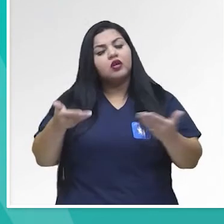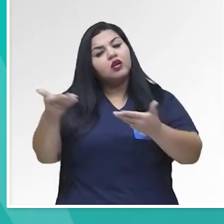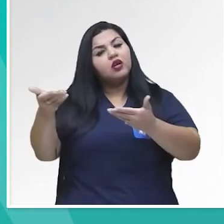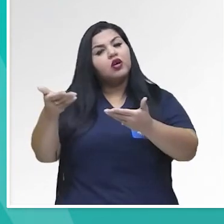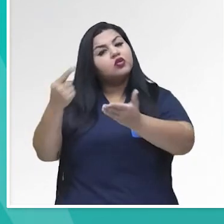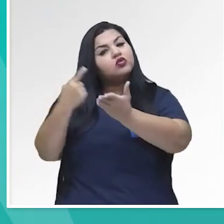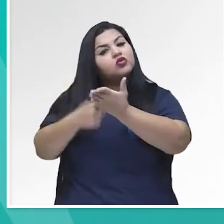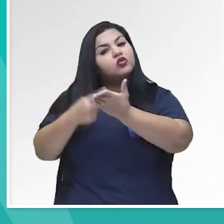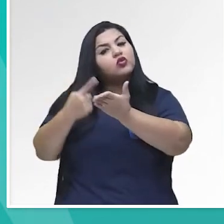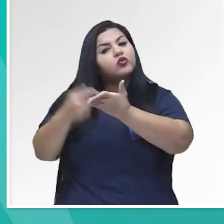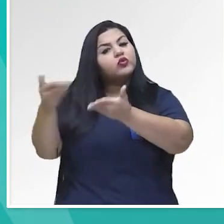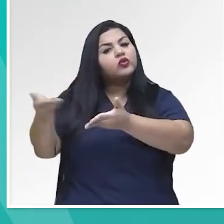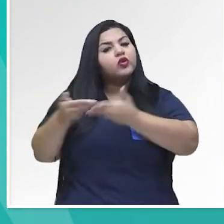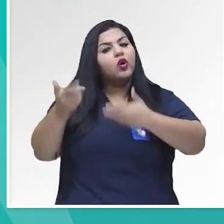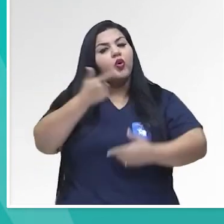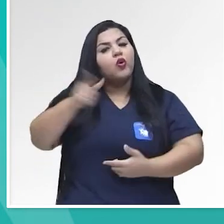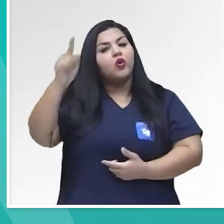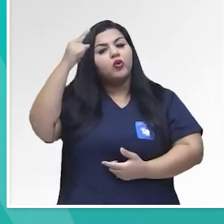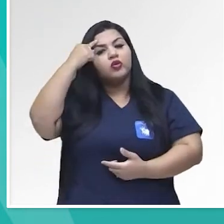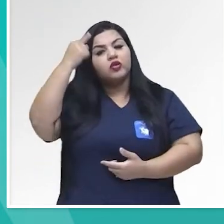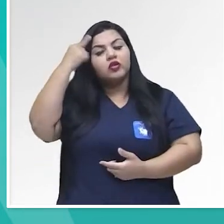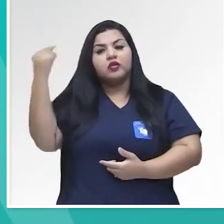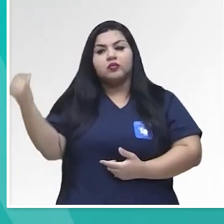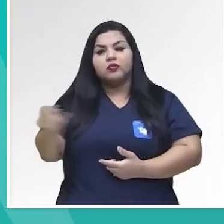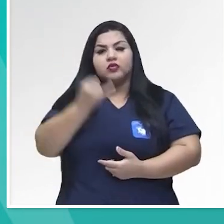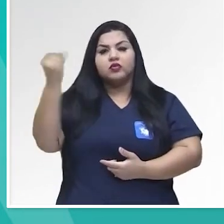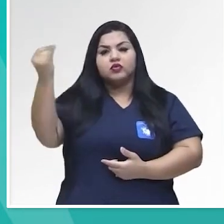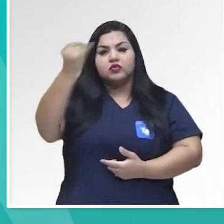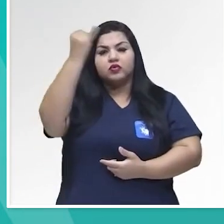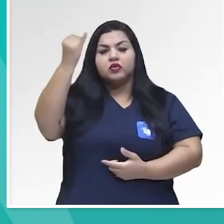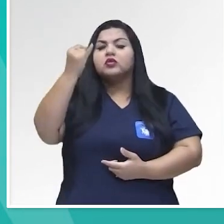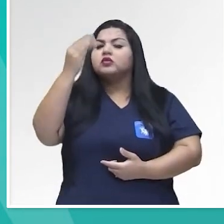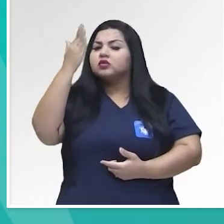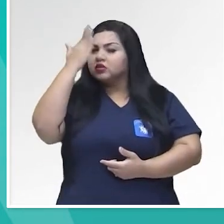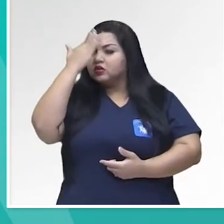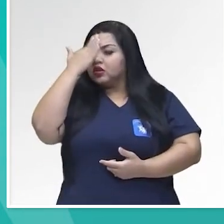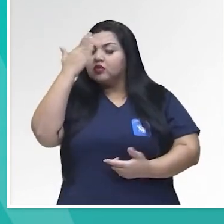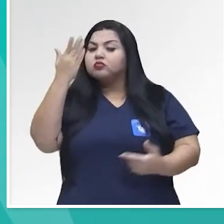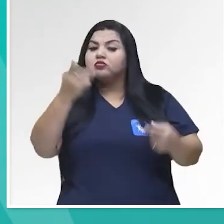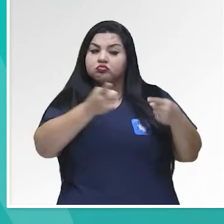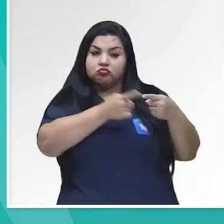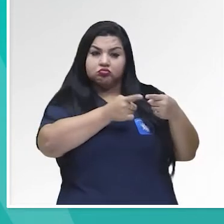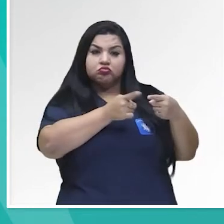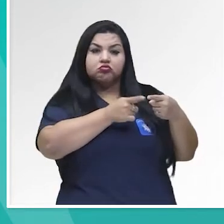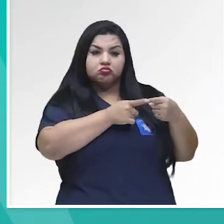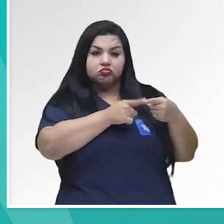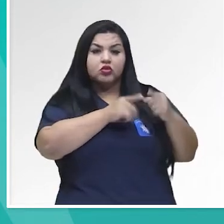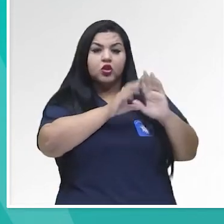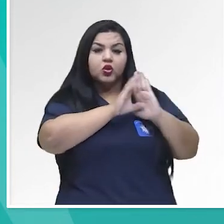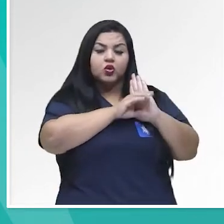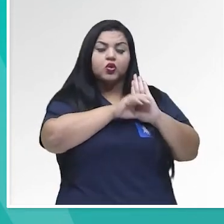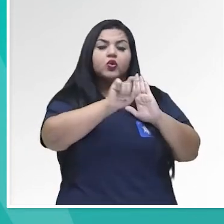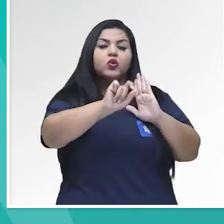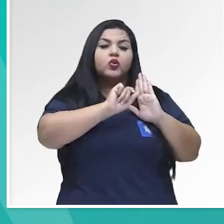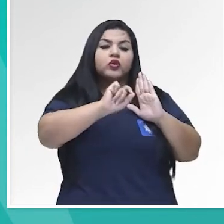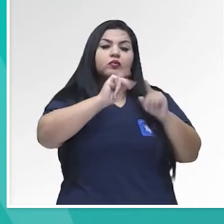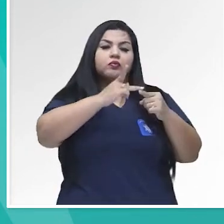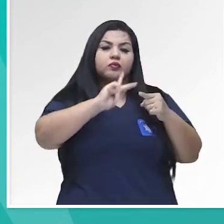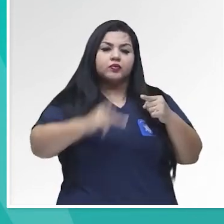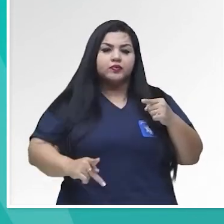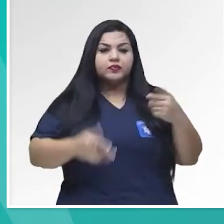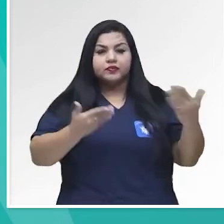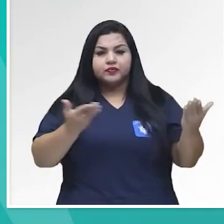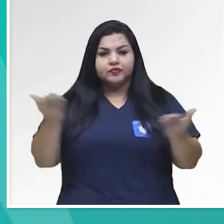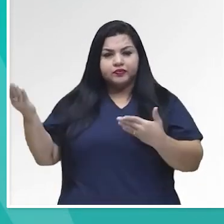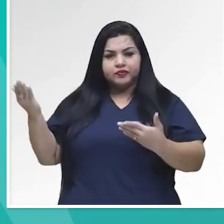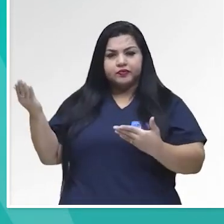uma outra ideia muito importante, já que você já pegou o nosso primeiro conceito sobre o que significa paradigma. Olha lá,